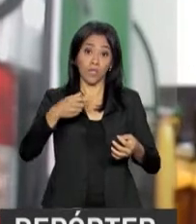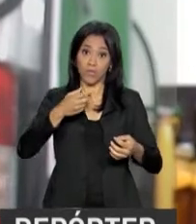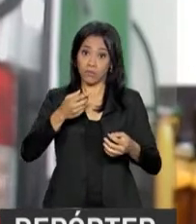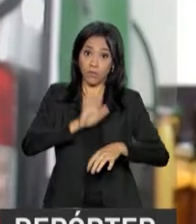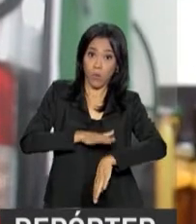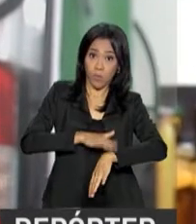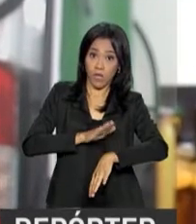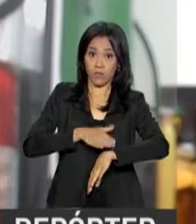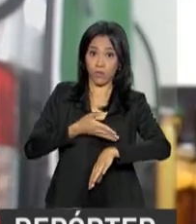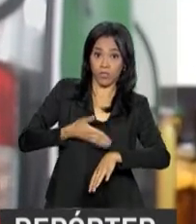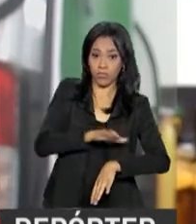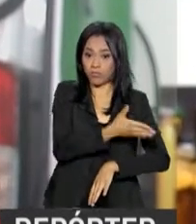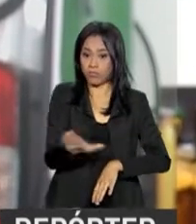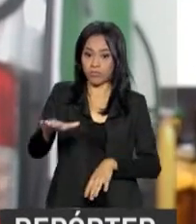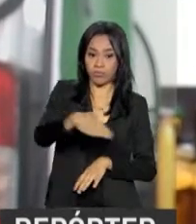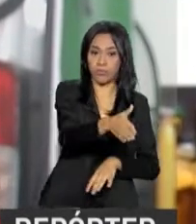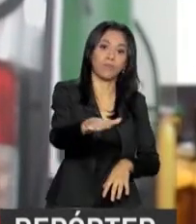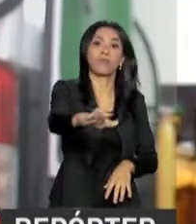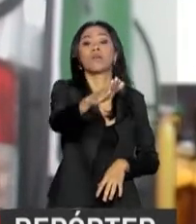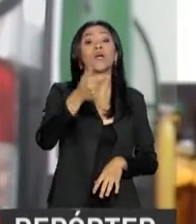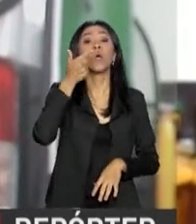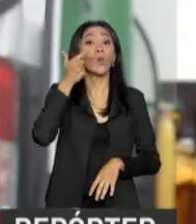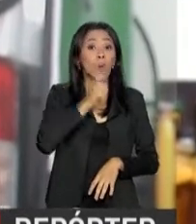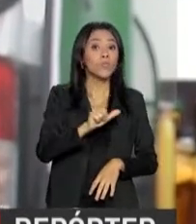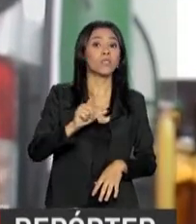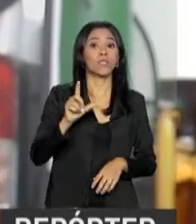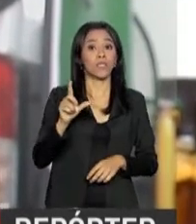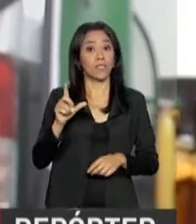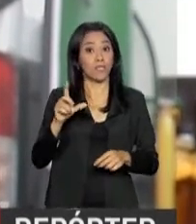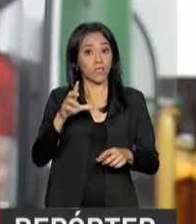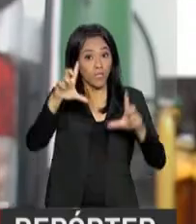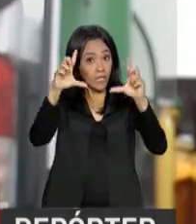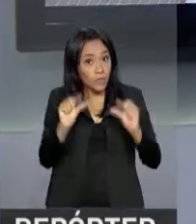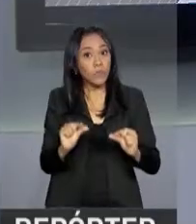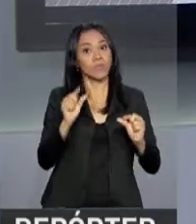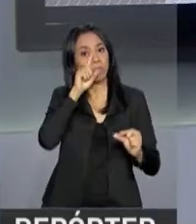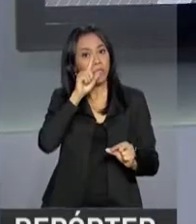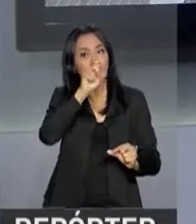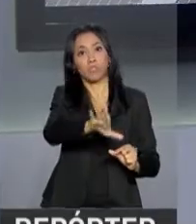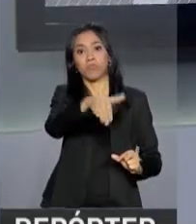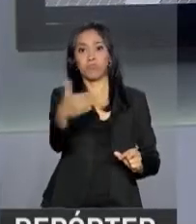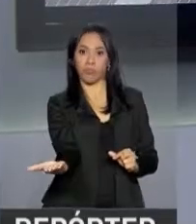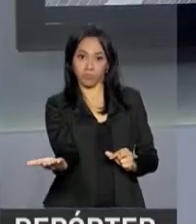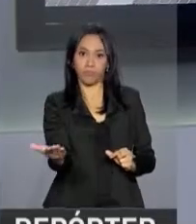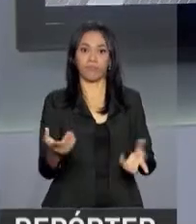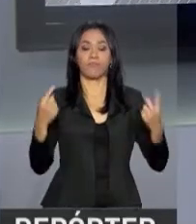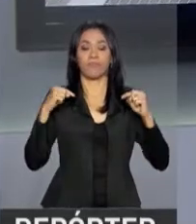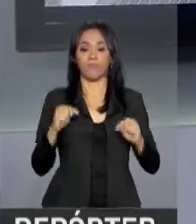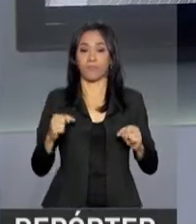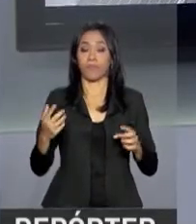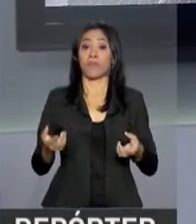emergência de desvio ele consiga diminuir ao máximo o risco de capotamento o ministério da educação